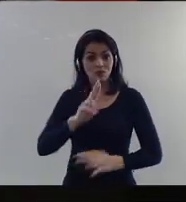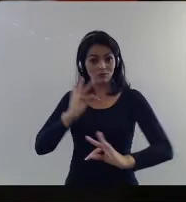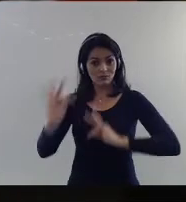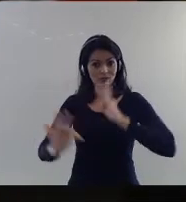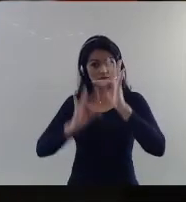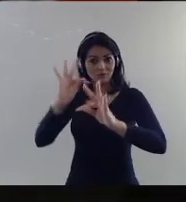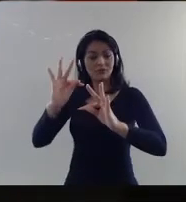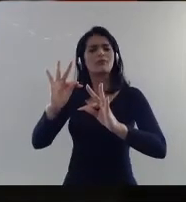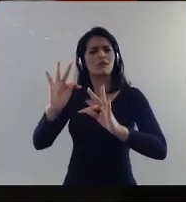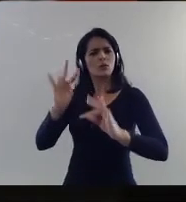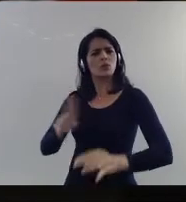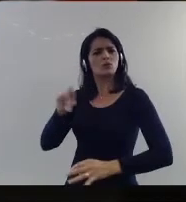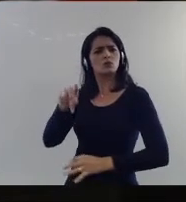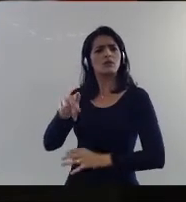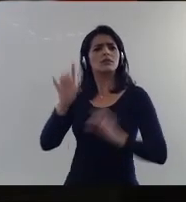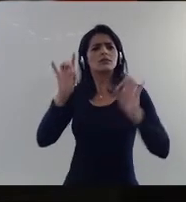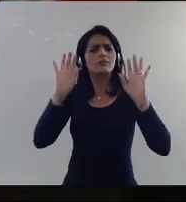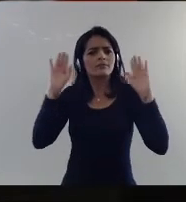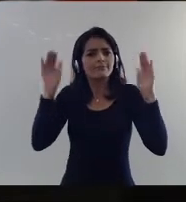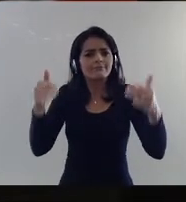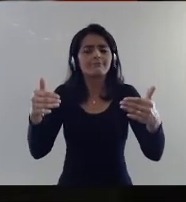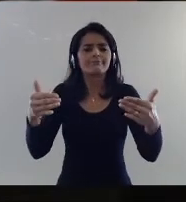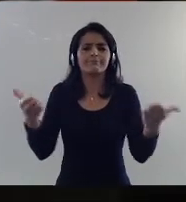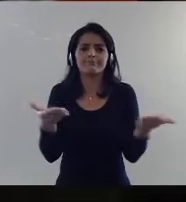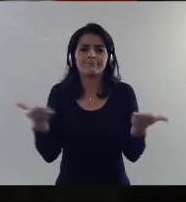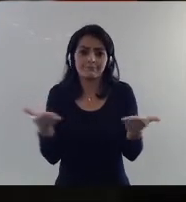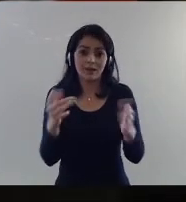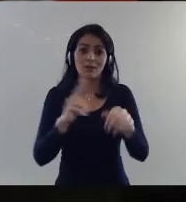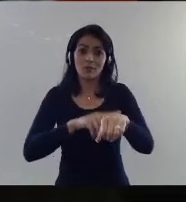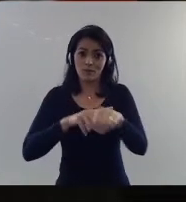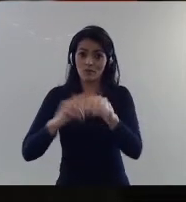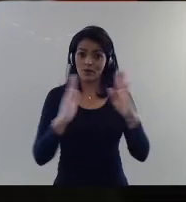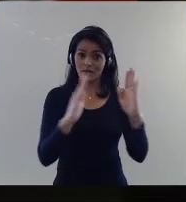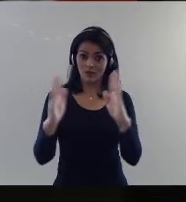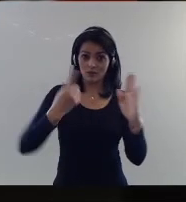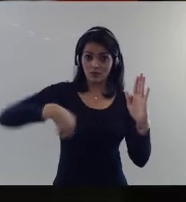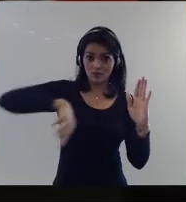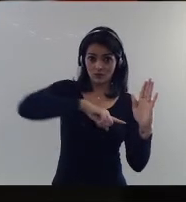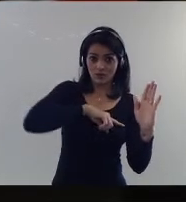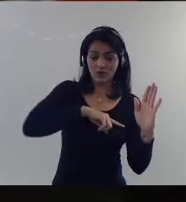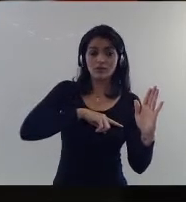né, especialmente nesse momento em que todos nós estamos,